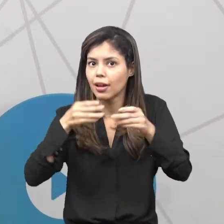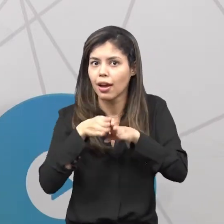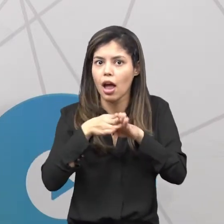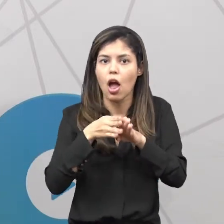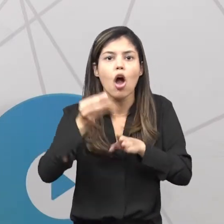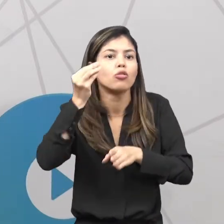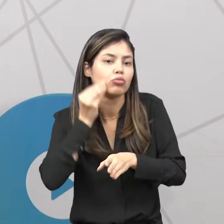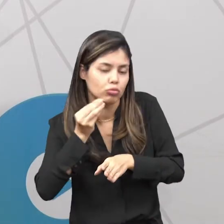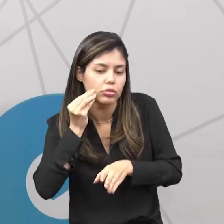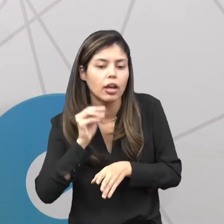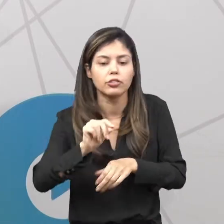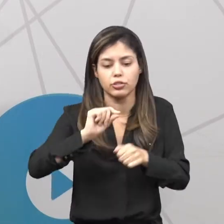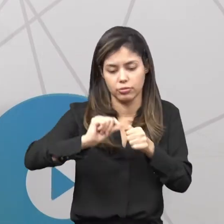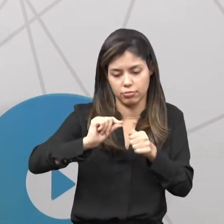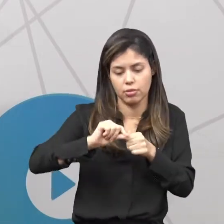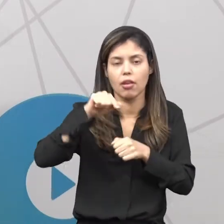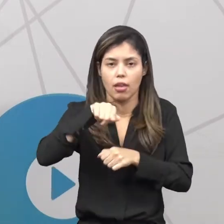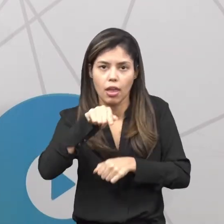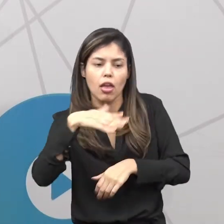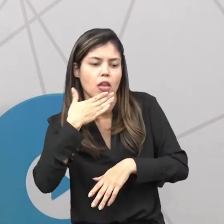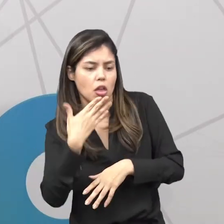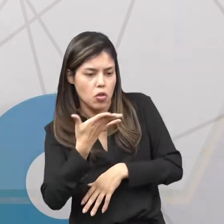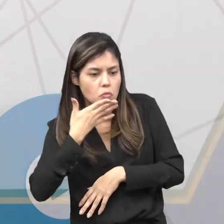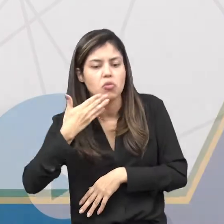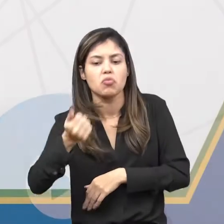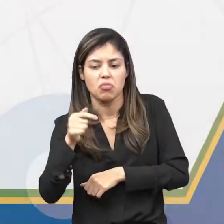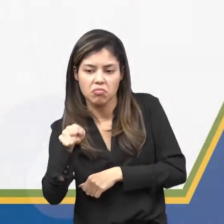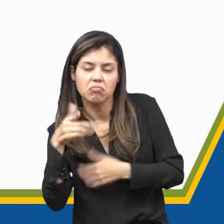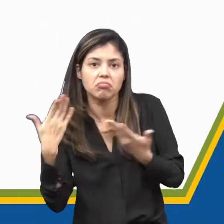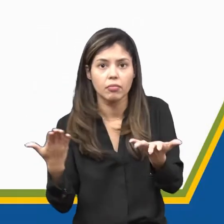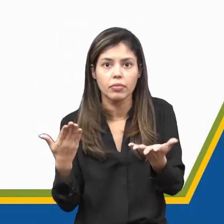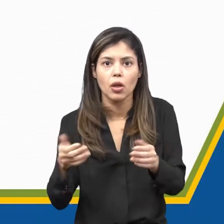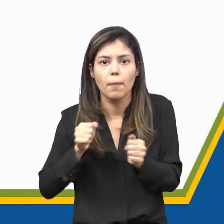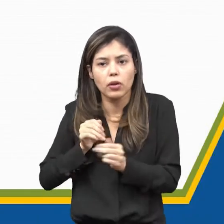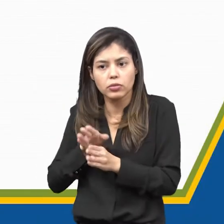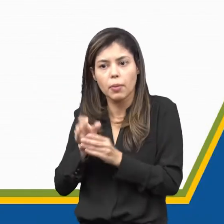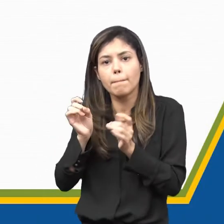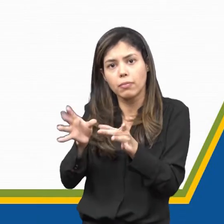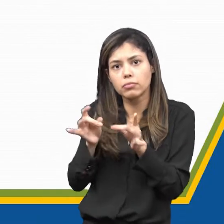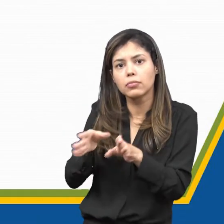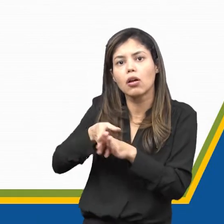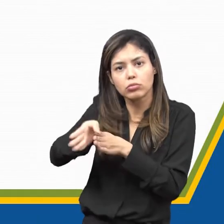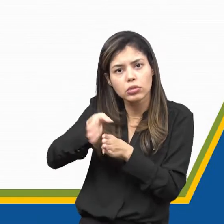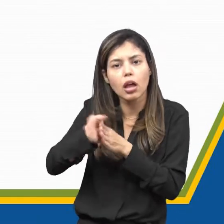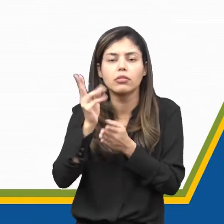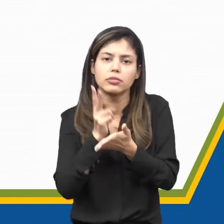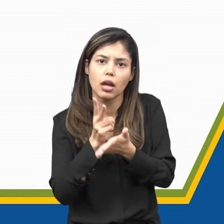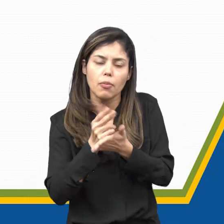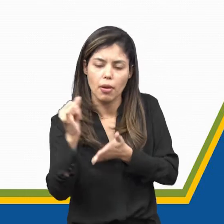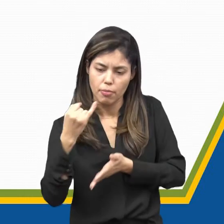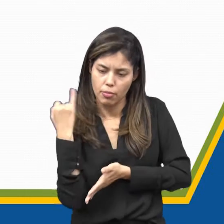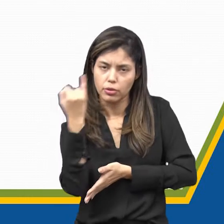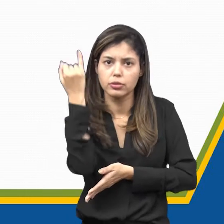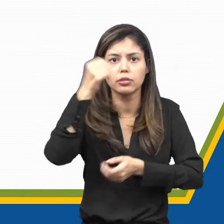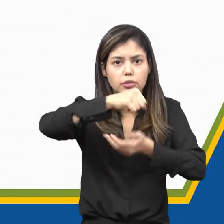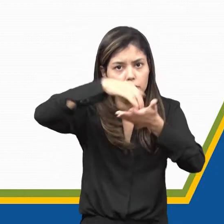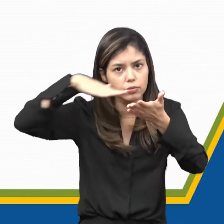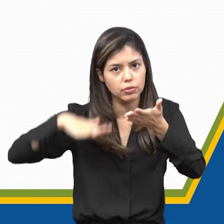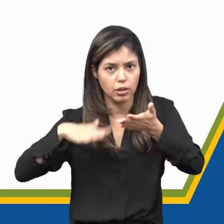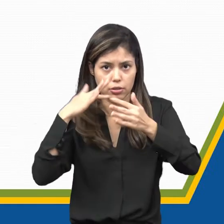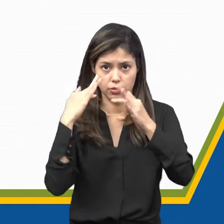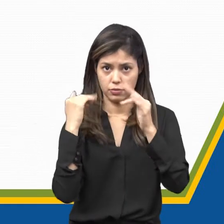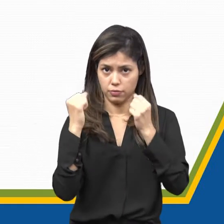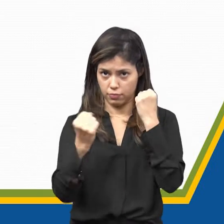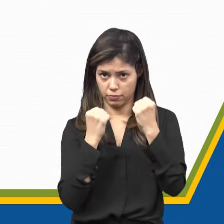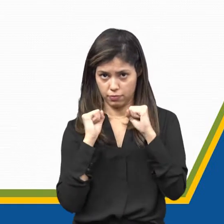os testes indicam que ele tem melhor habilidade. Eu posso motivar através dos resultados sobre a importância da atividade física se